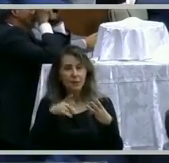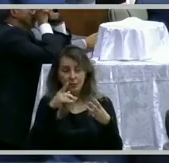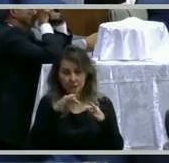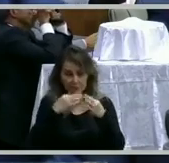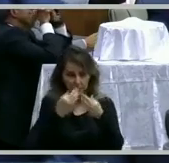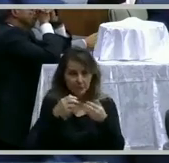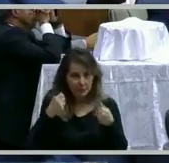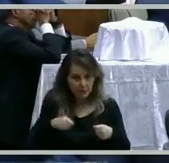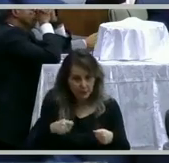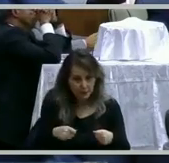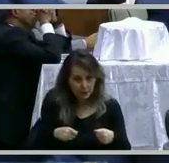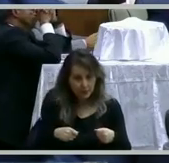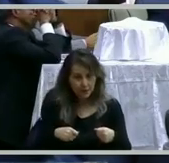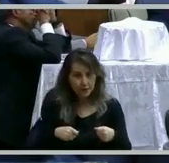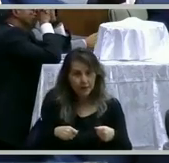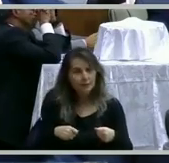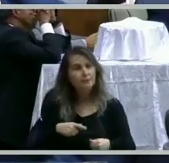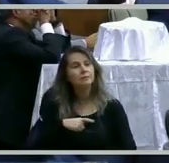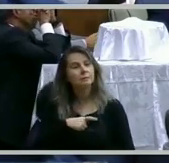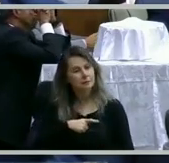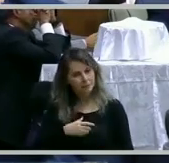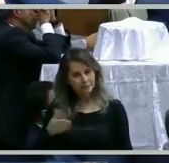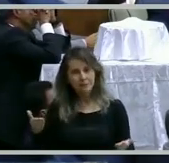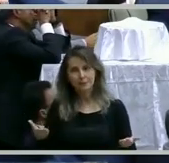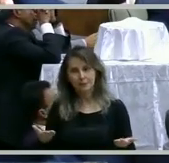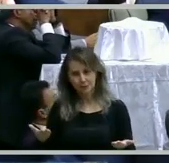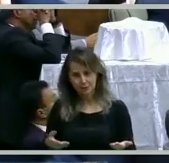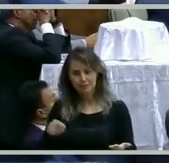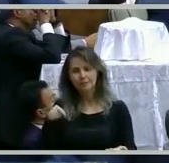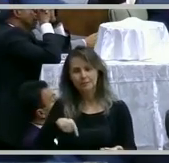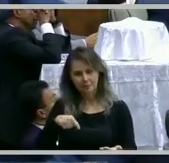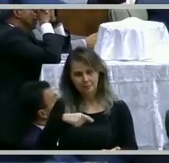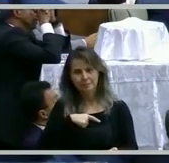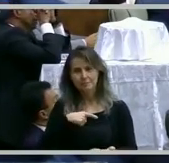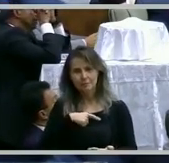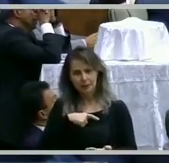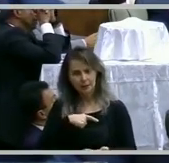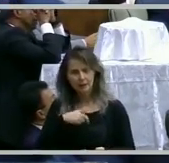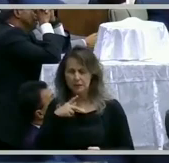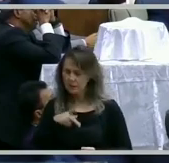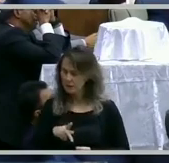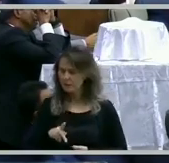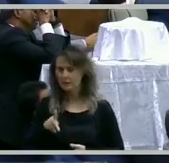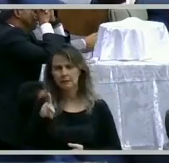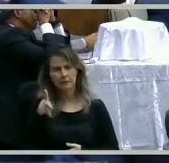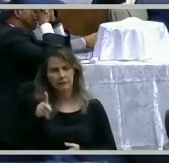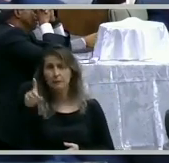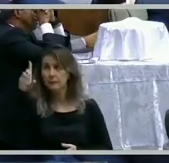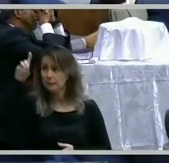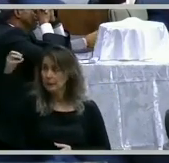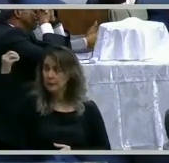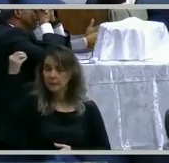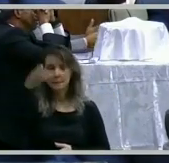coração precisa? Tem hoje aqui. Tem hoje. E sempre tem, que Deus manda.